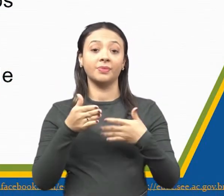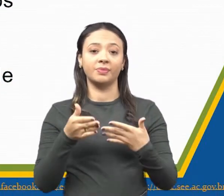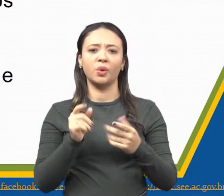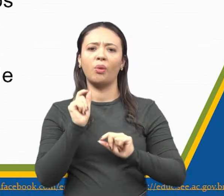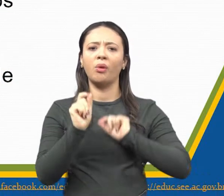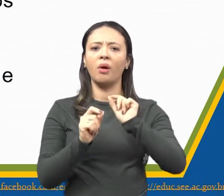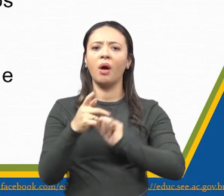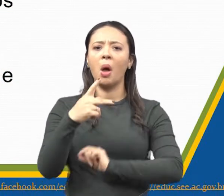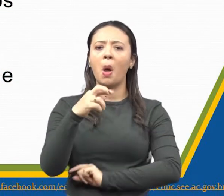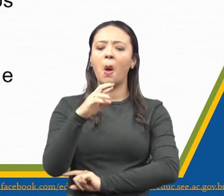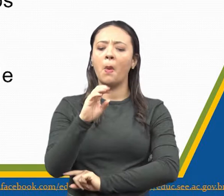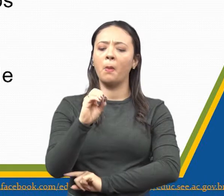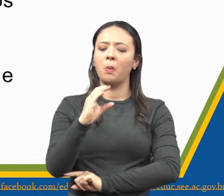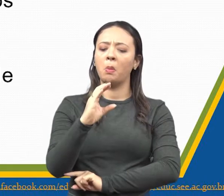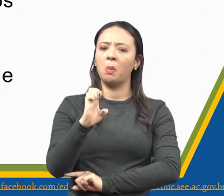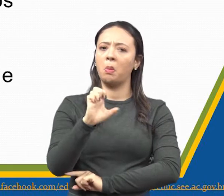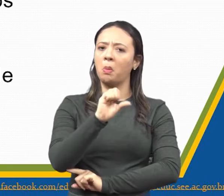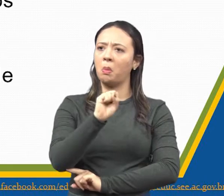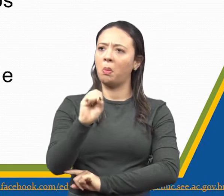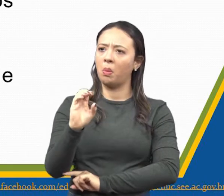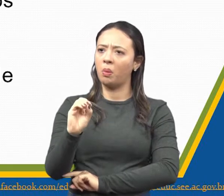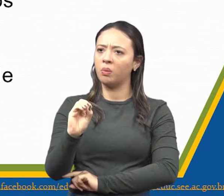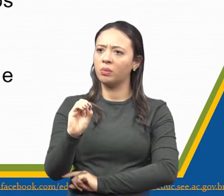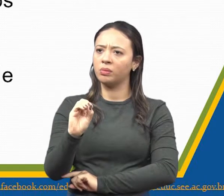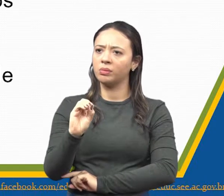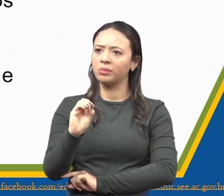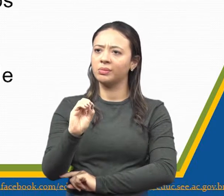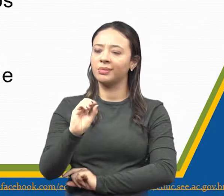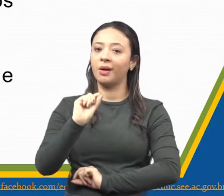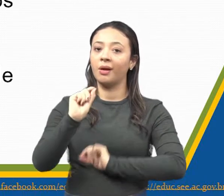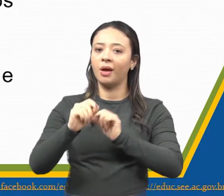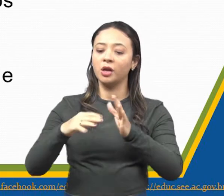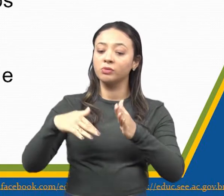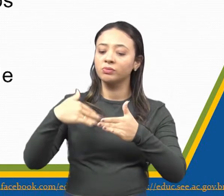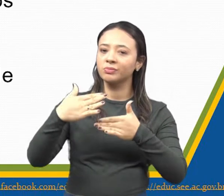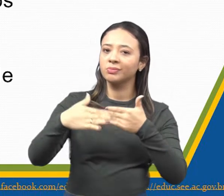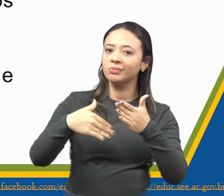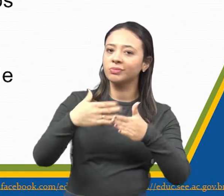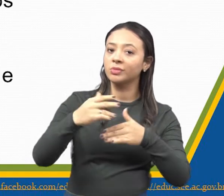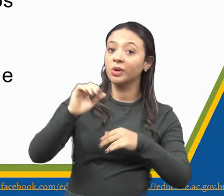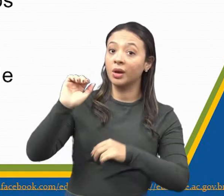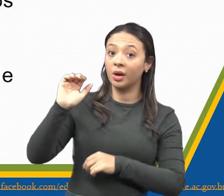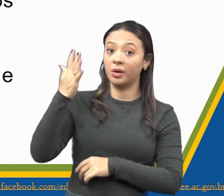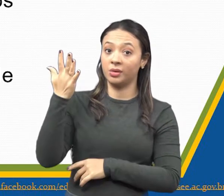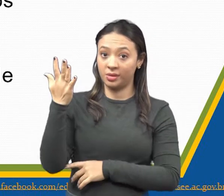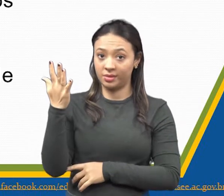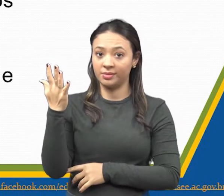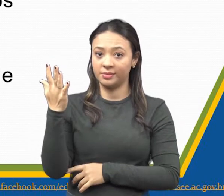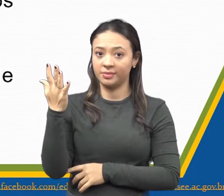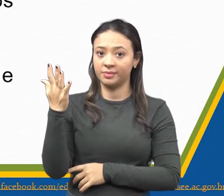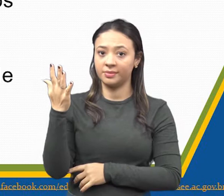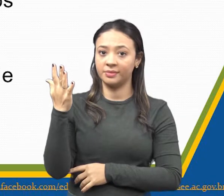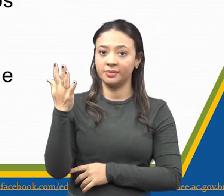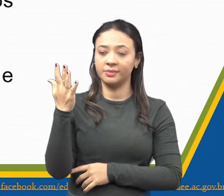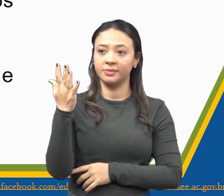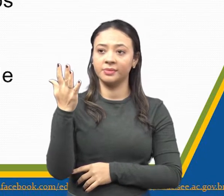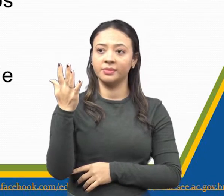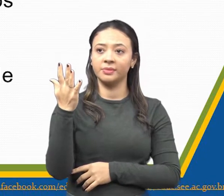O que é processo? É o desenvolvimento de fatos ou operações.